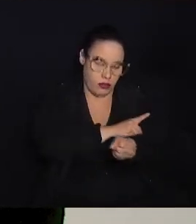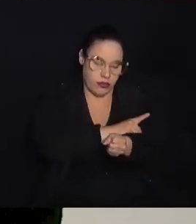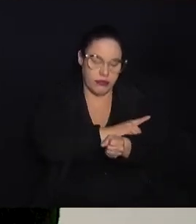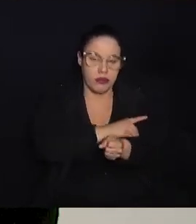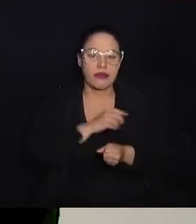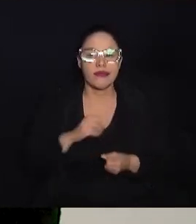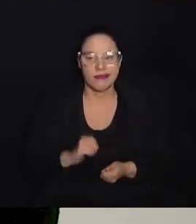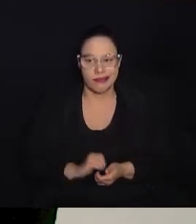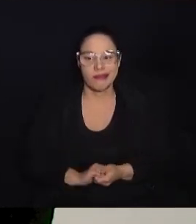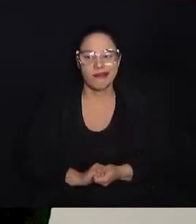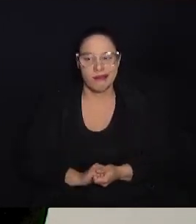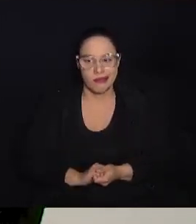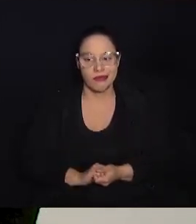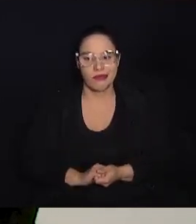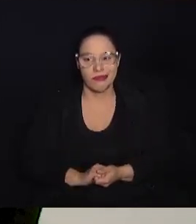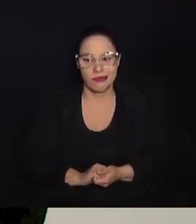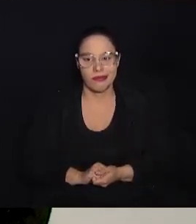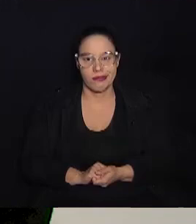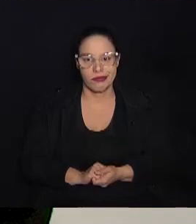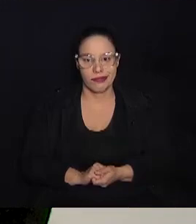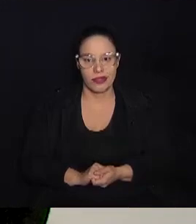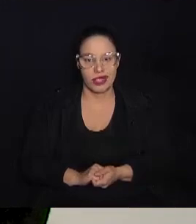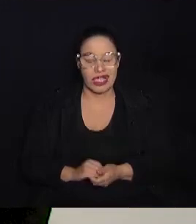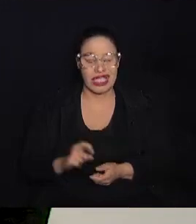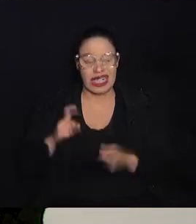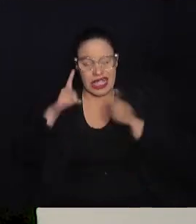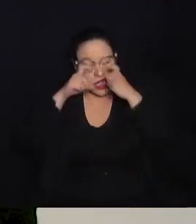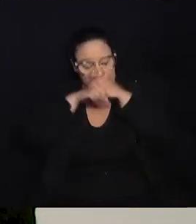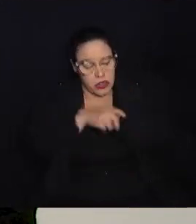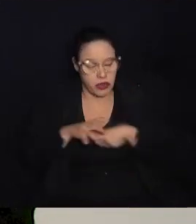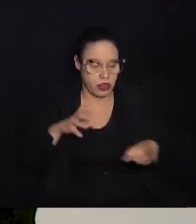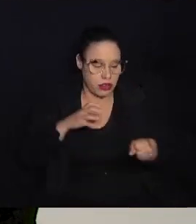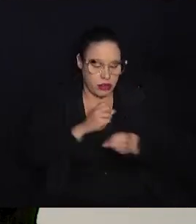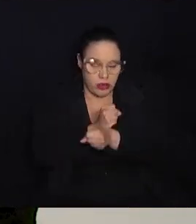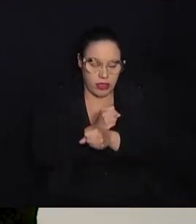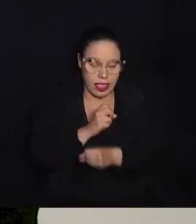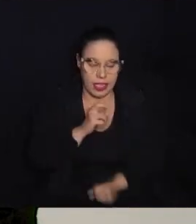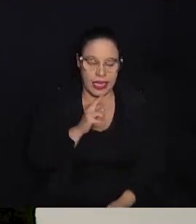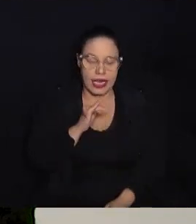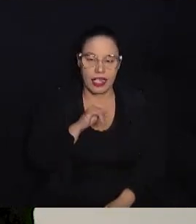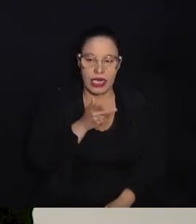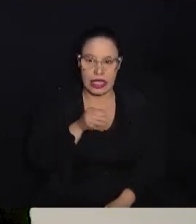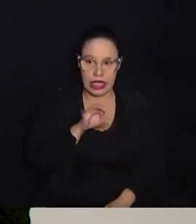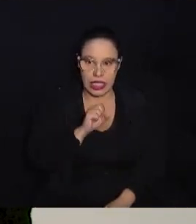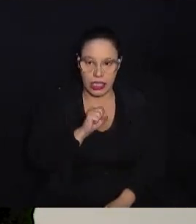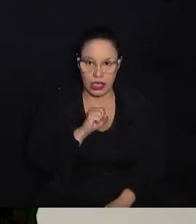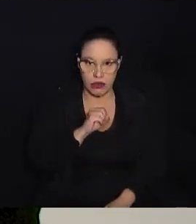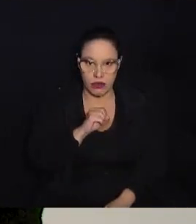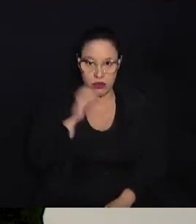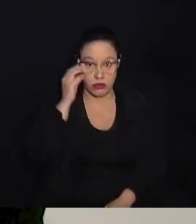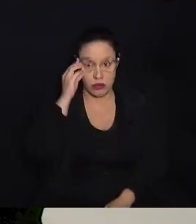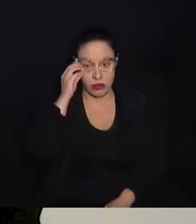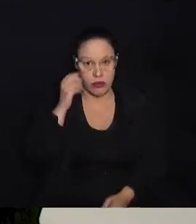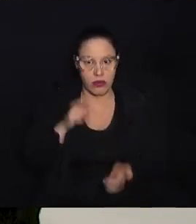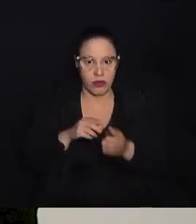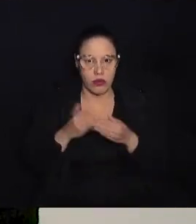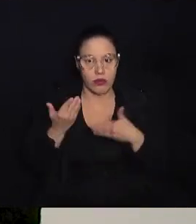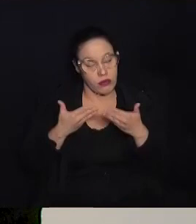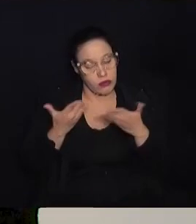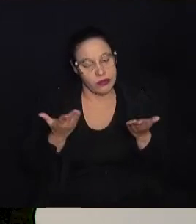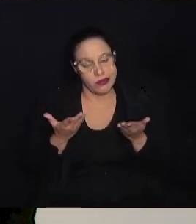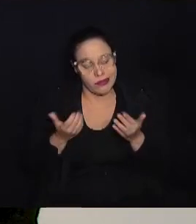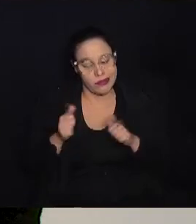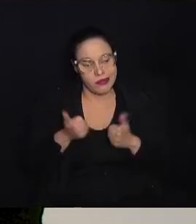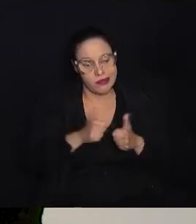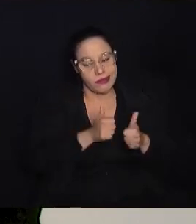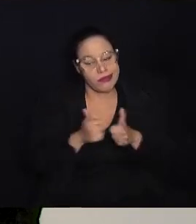diabete t a questão do pé diabético que é que tem de difícil cicatrização então seria um uma boa forma de avaliar